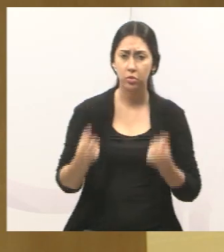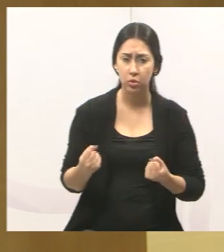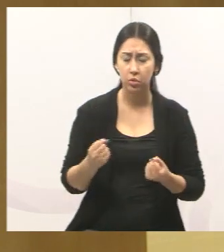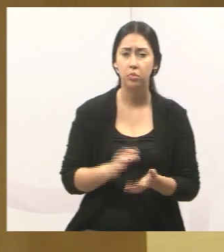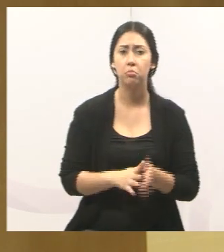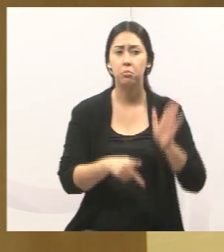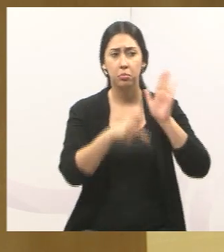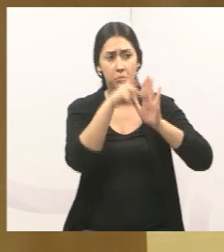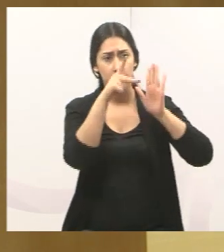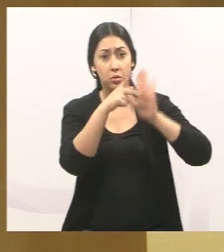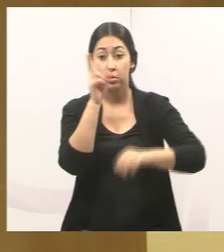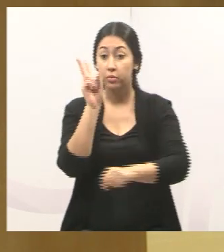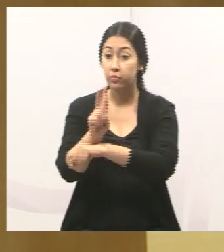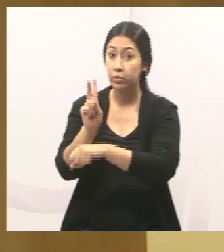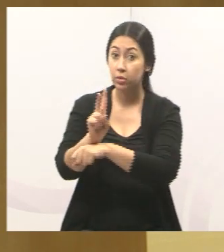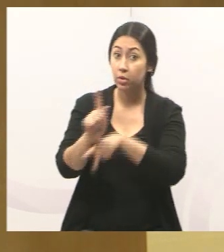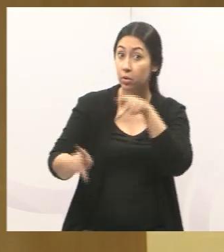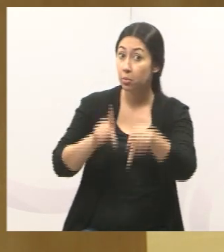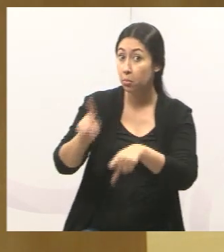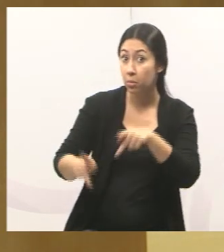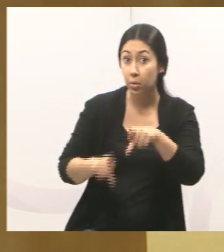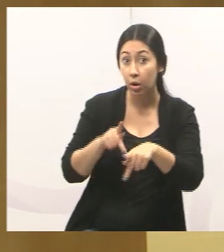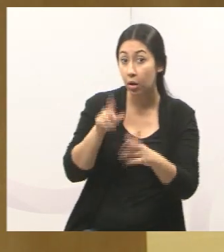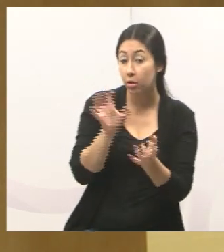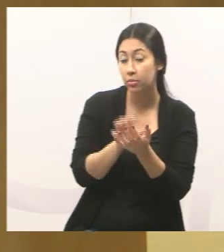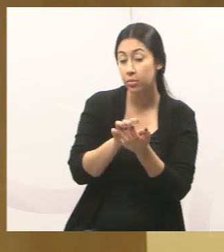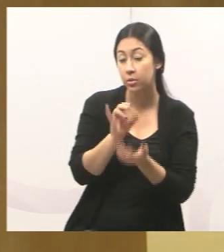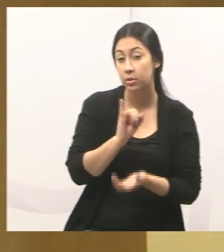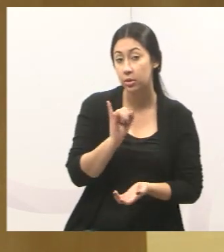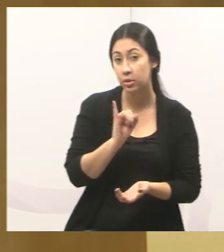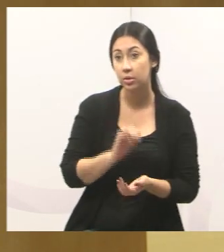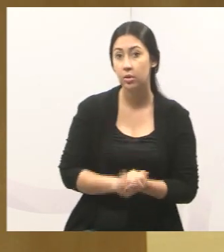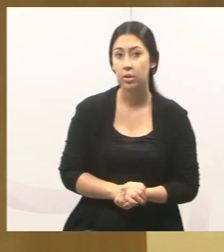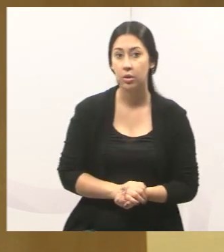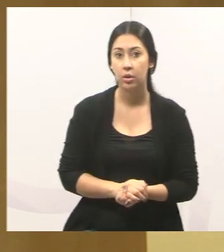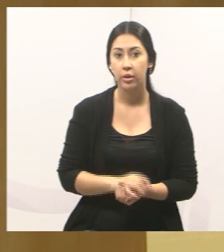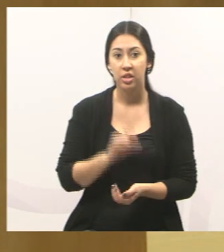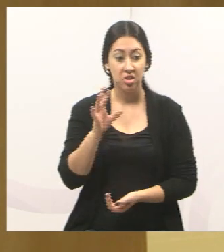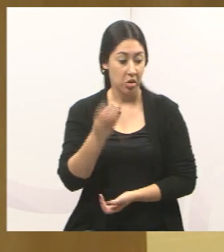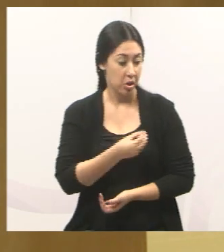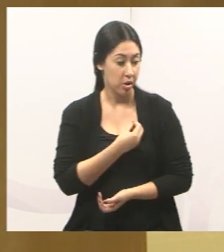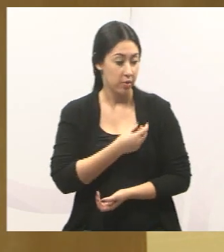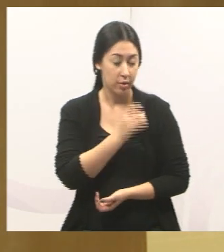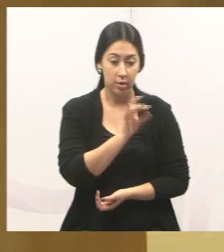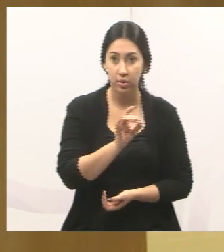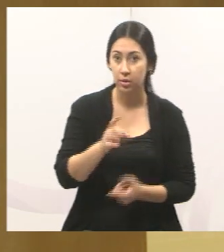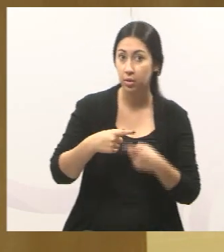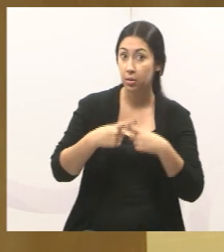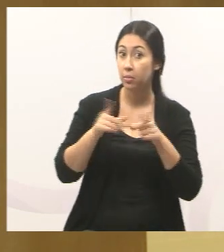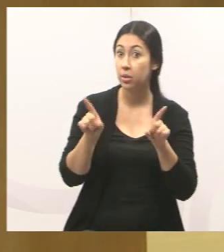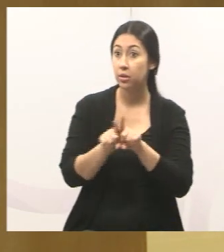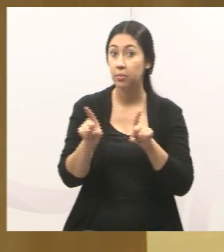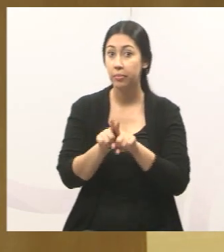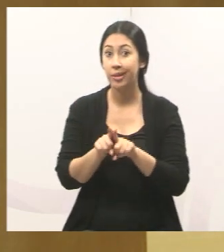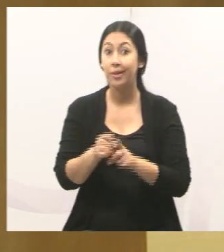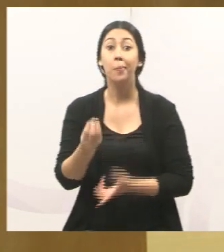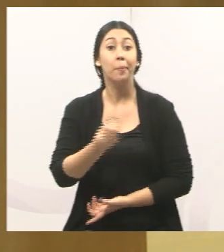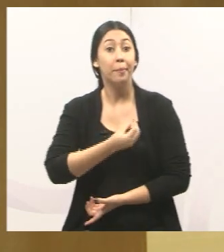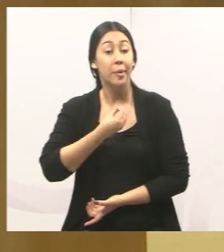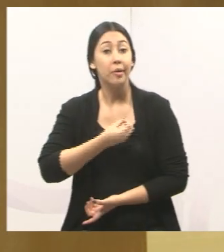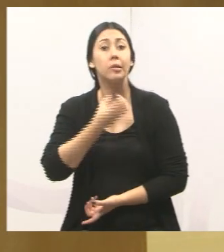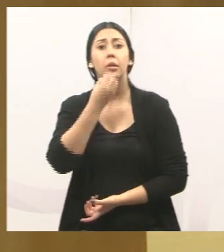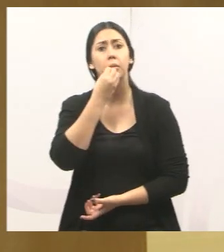Projetos que vai cuidar da vida de uma cidade inteira. Não só da vida de uma cidade, mas também muito mais isso, qualidade